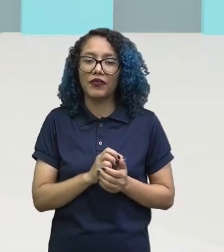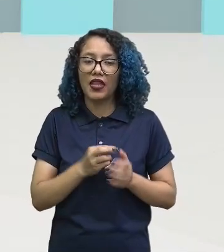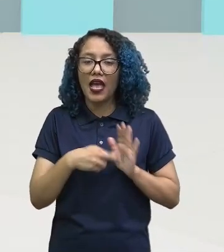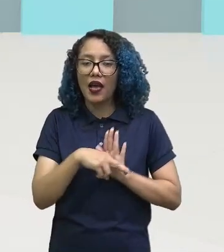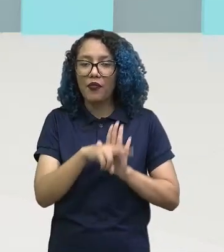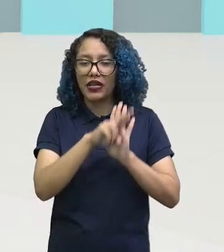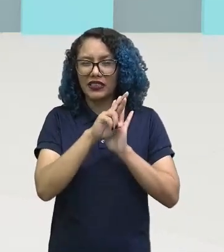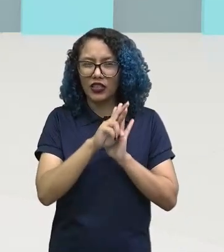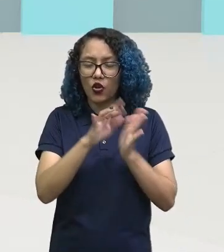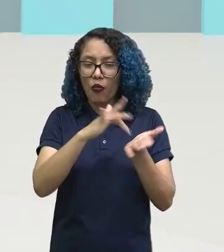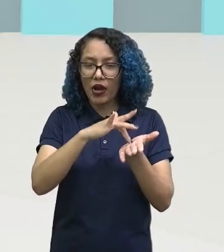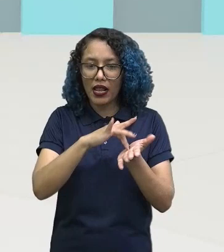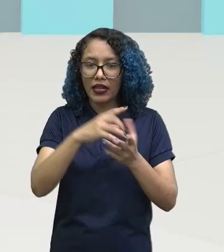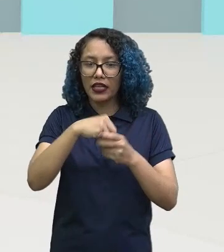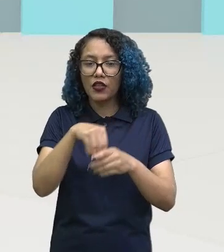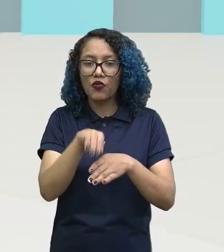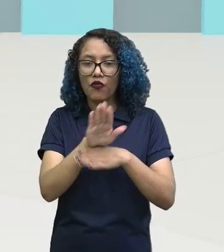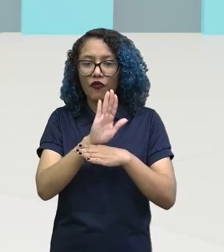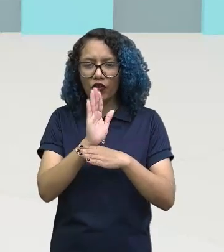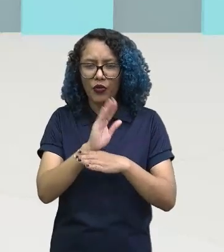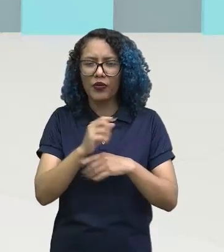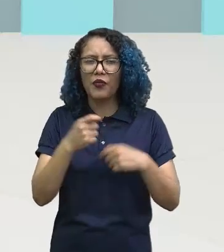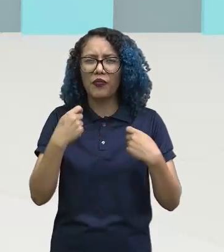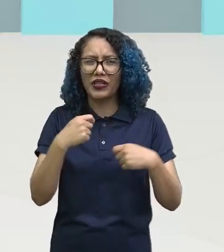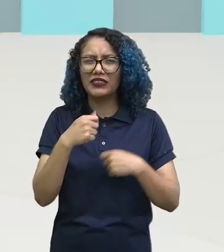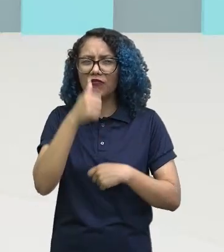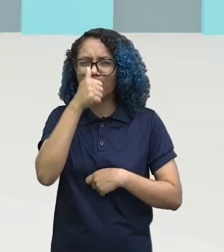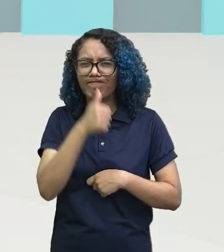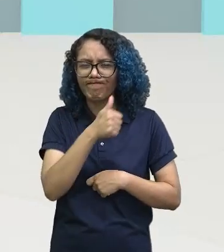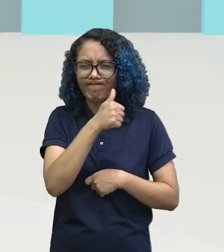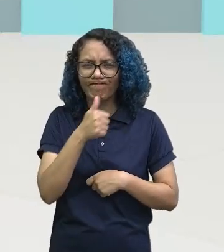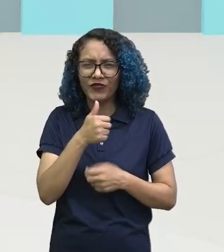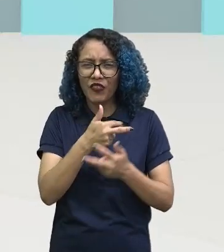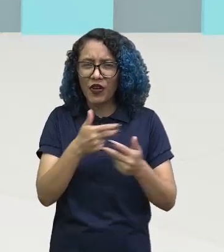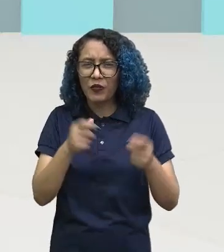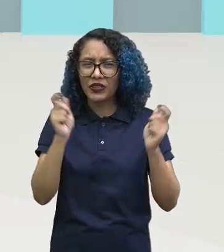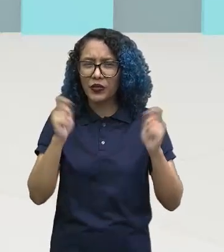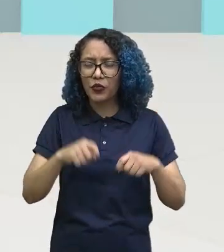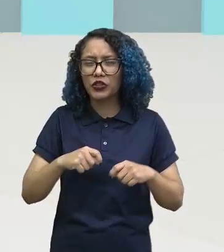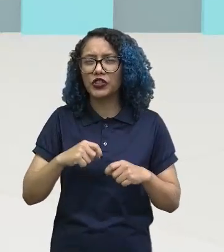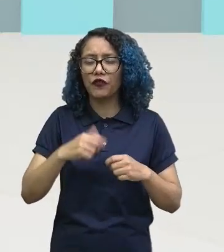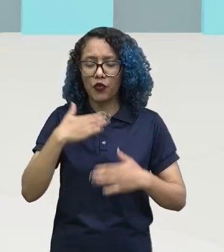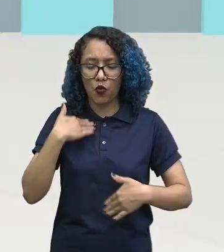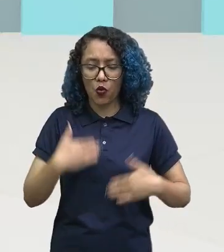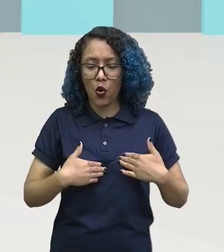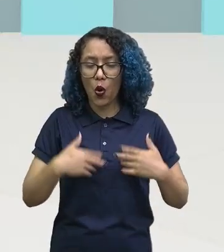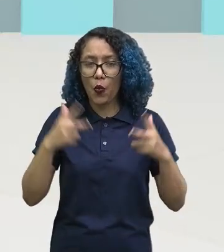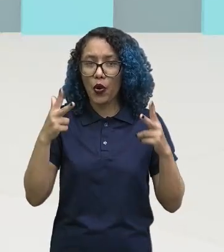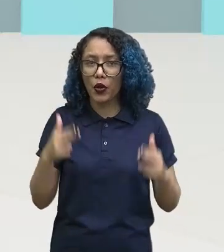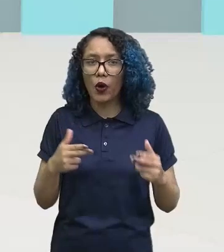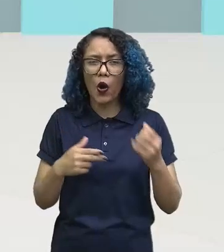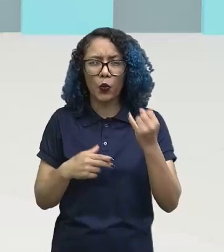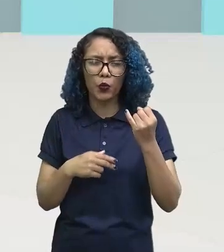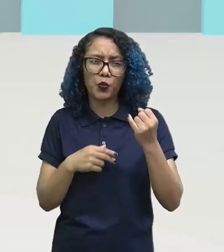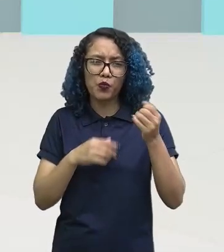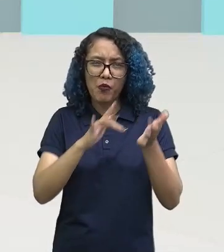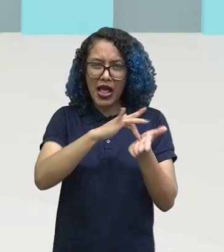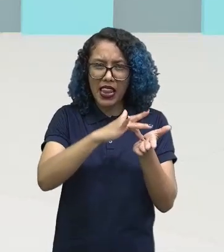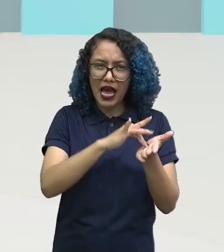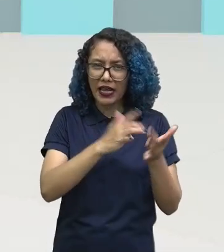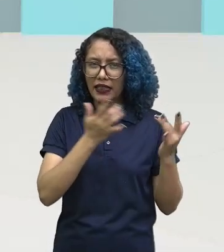duras dietas às quais se submeteu para igualar seu físico àquele esperado por uma